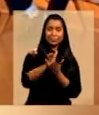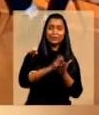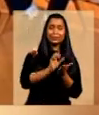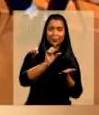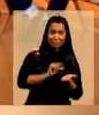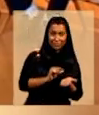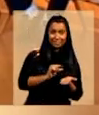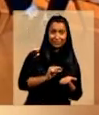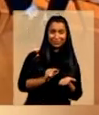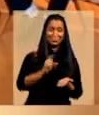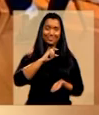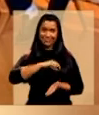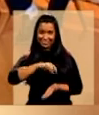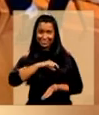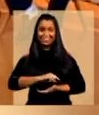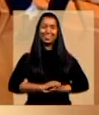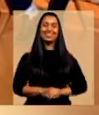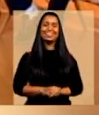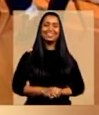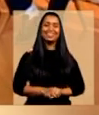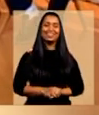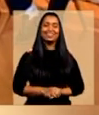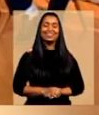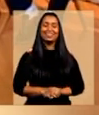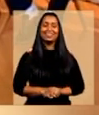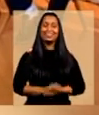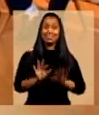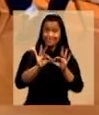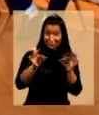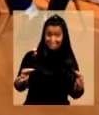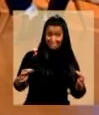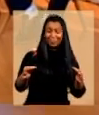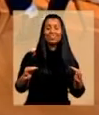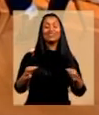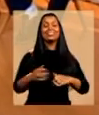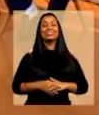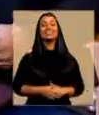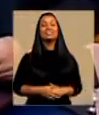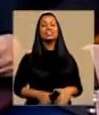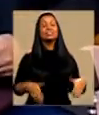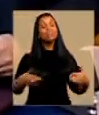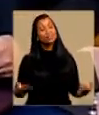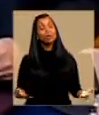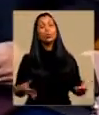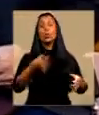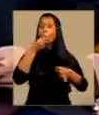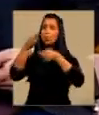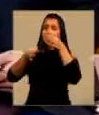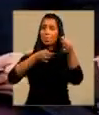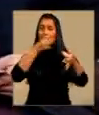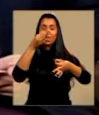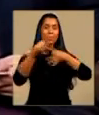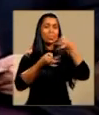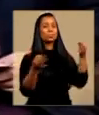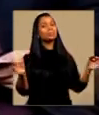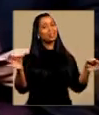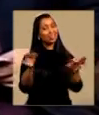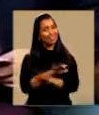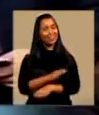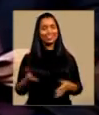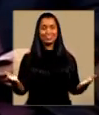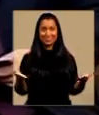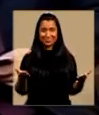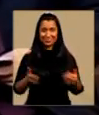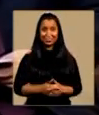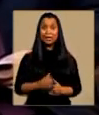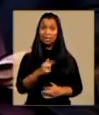gastar menos do que eu ganho, não é isso mesmo? Vamos começar do simples? Exatamente. Gente, e o Ponto de Vista